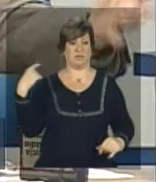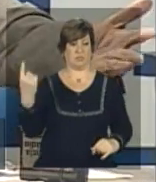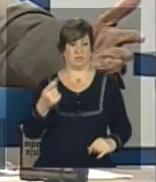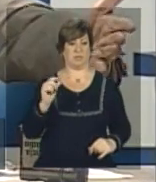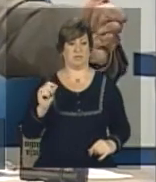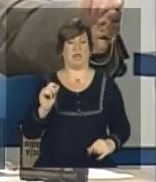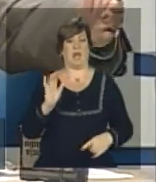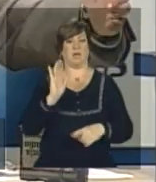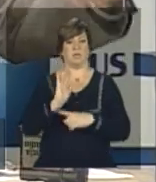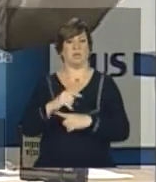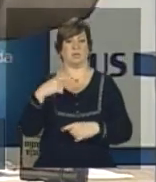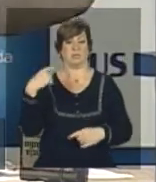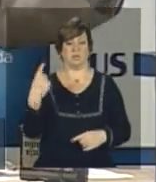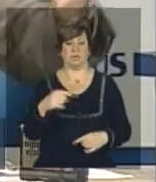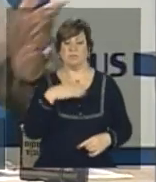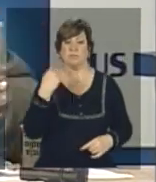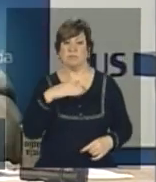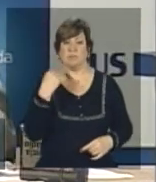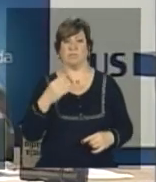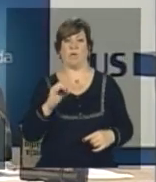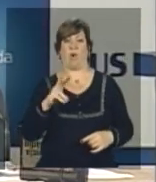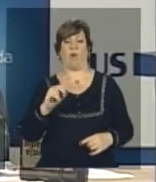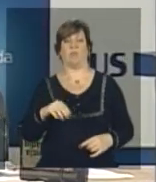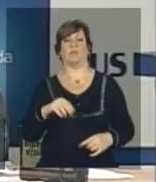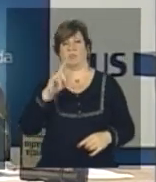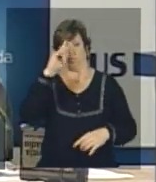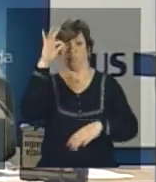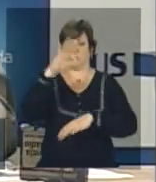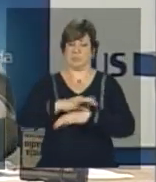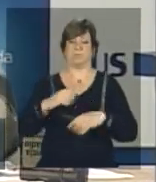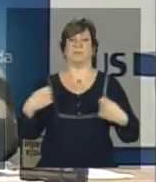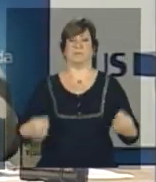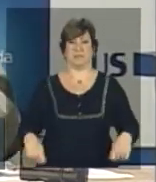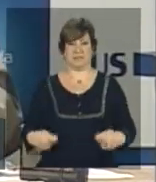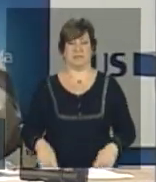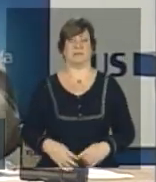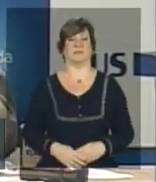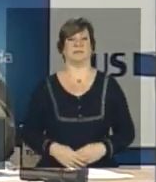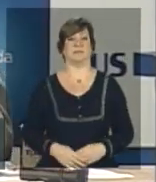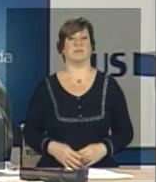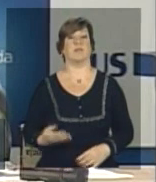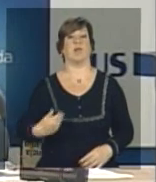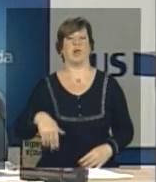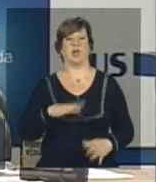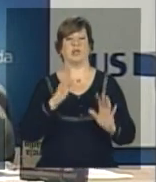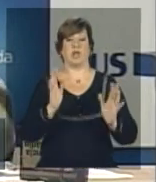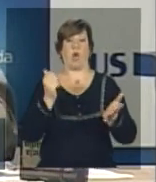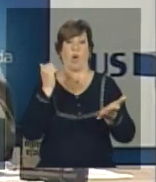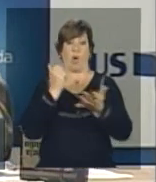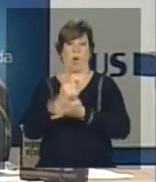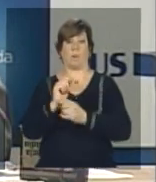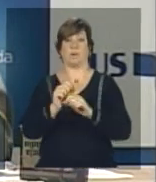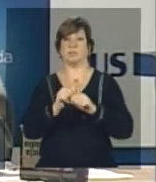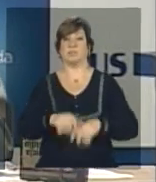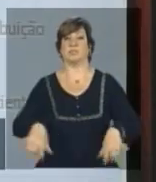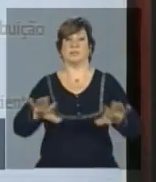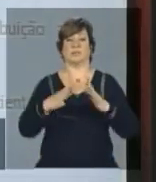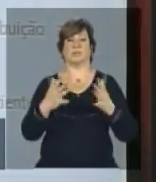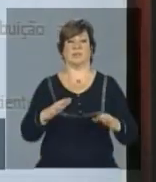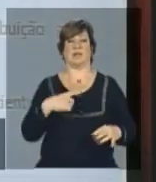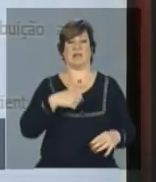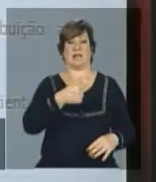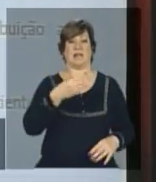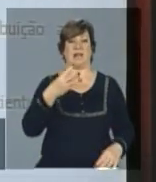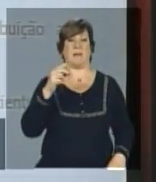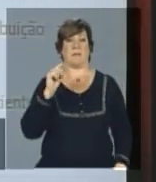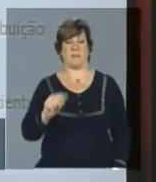Dar tempo de remover os criadores para impedir que novas larvas venham se formar. Já compramos e distribuímos aí perto de 13 mil kits